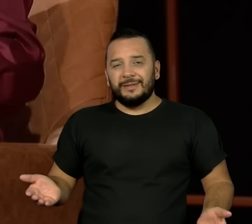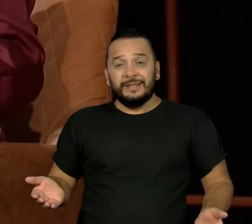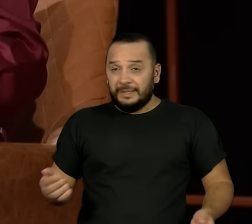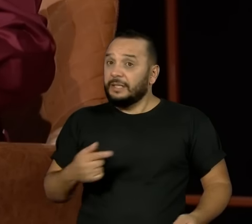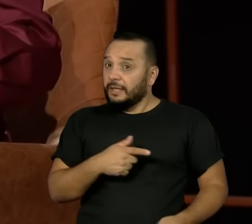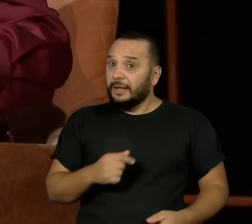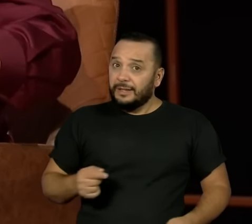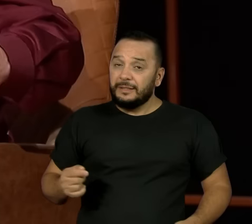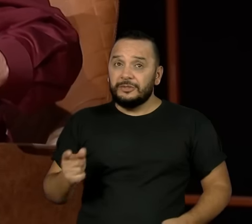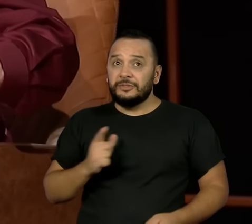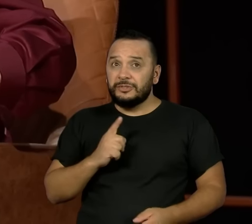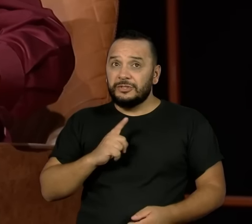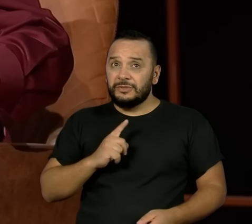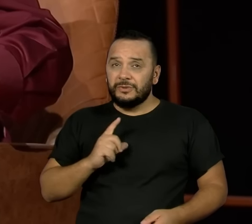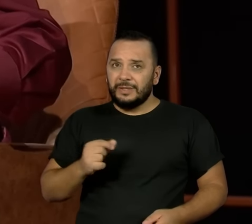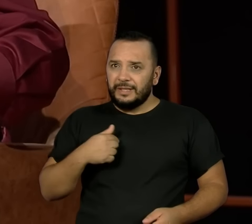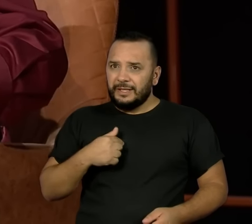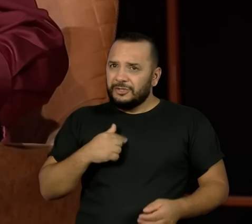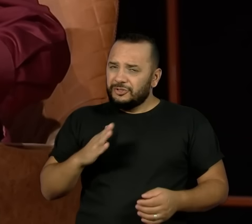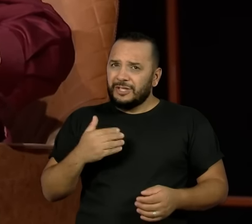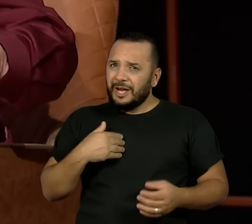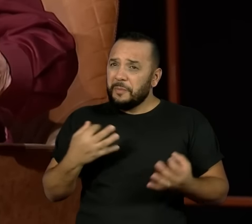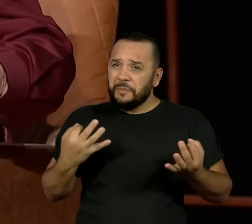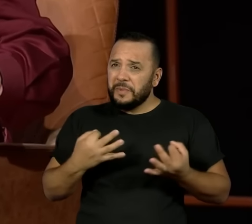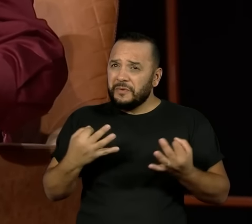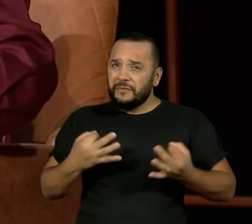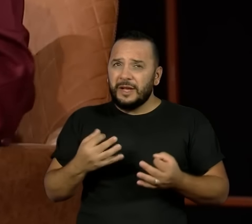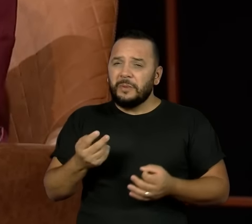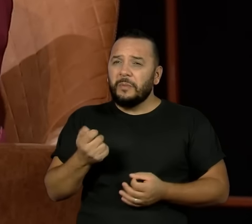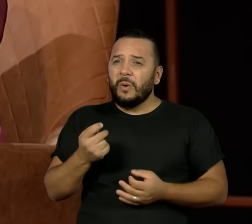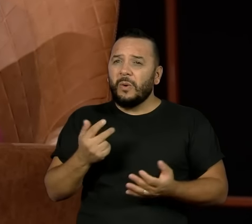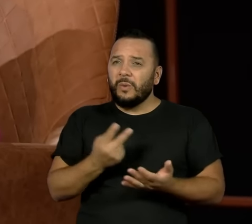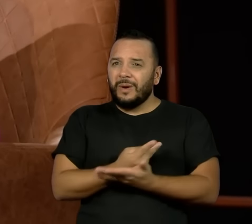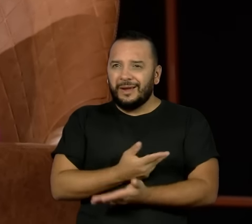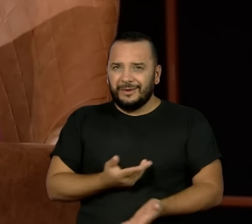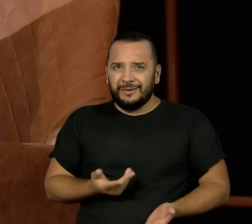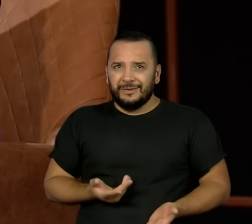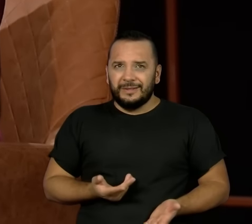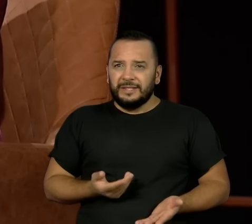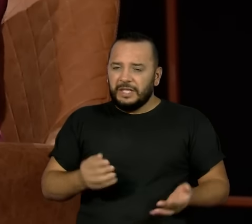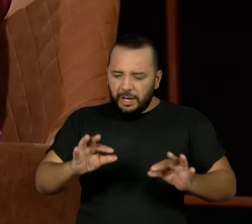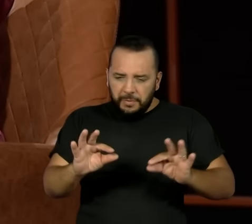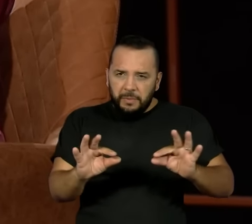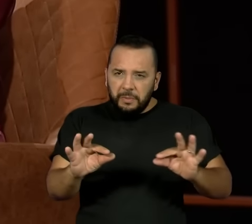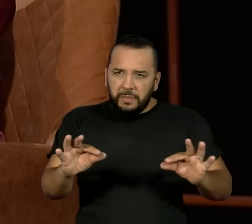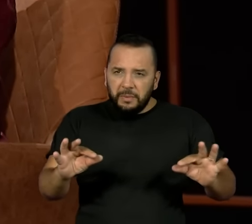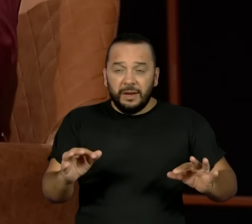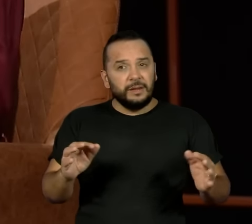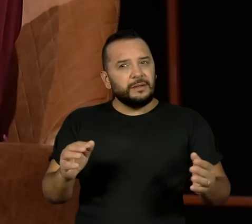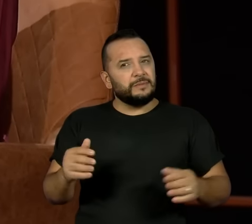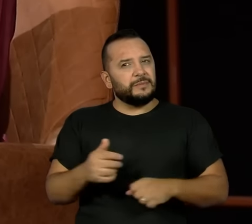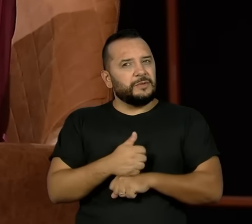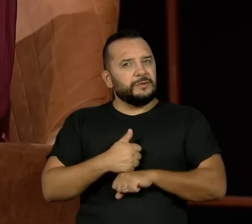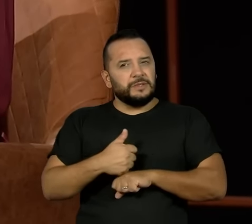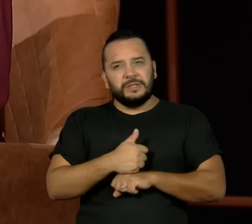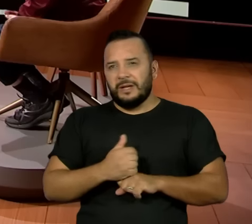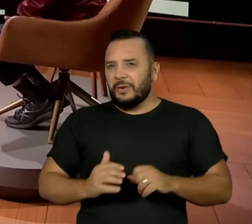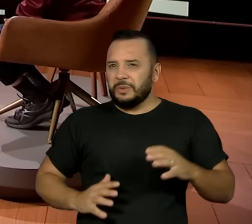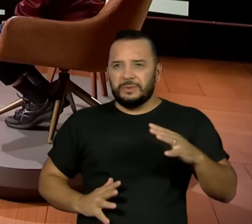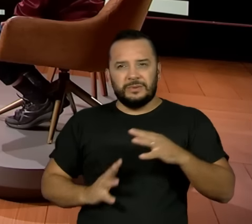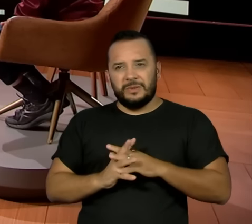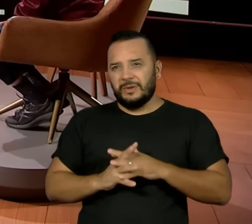pianista. E saía com pouquíssimos erros. É raro você encontrar um erro naqueles caras. Eram profissionais incríveis. Então,